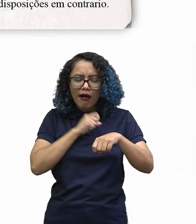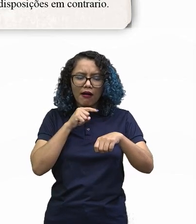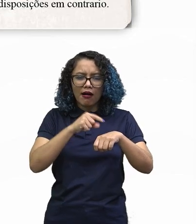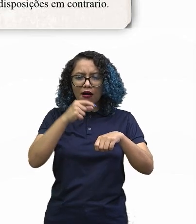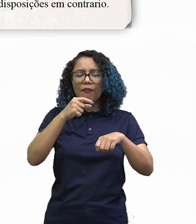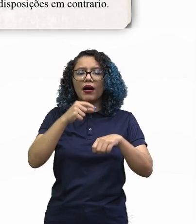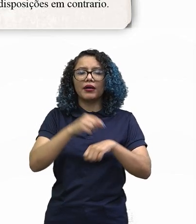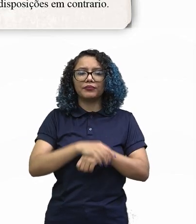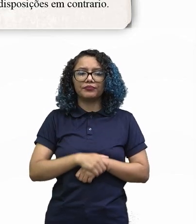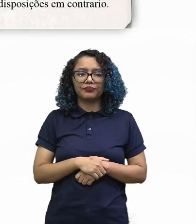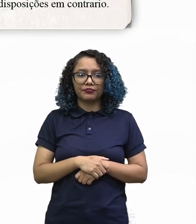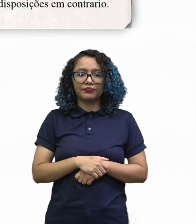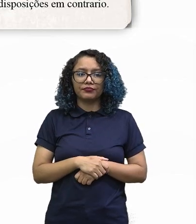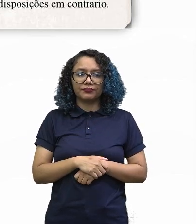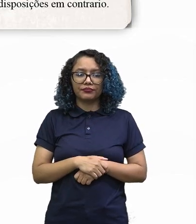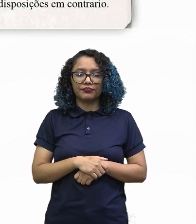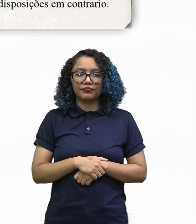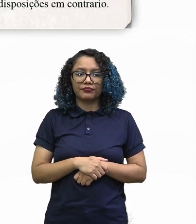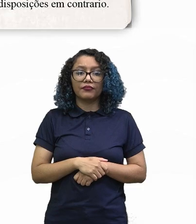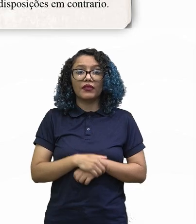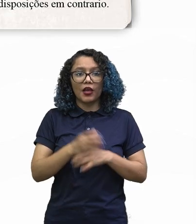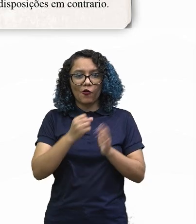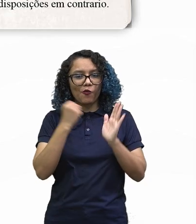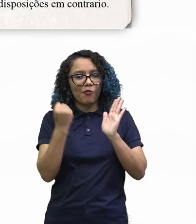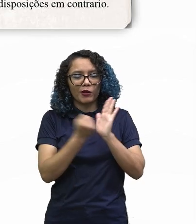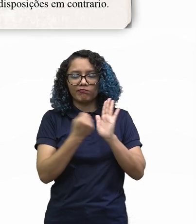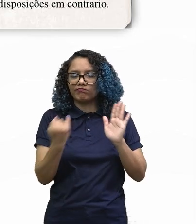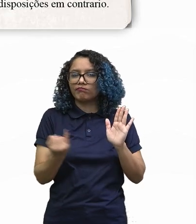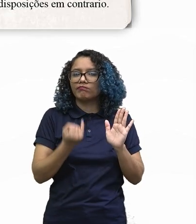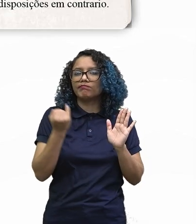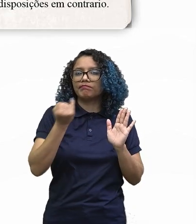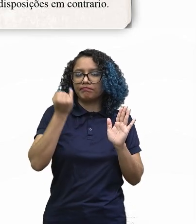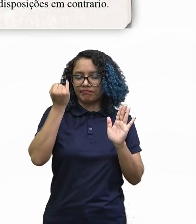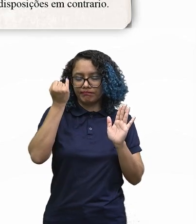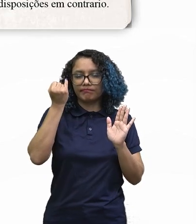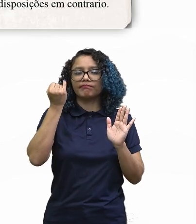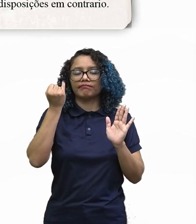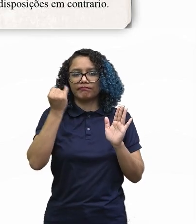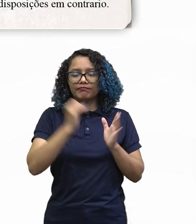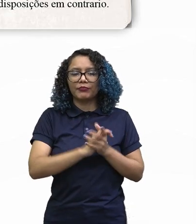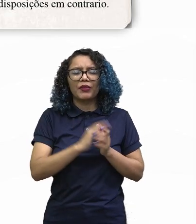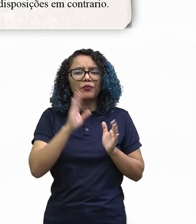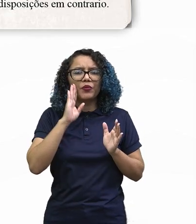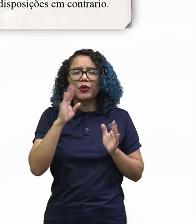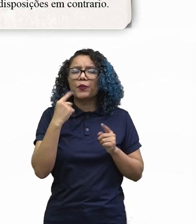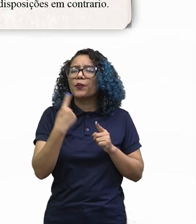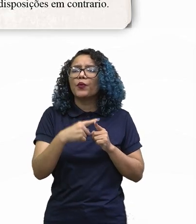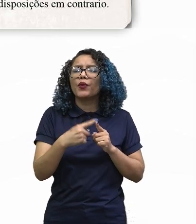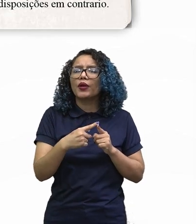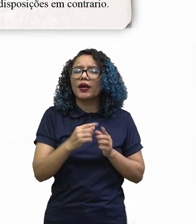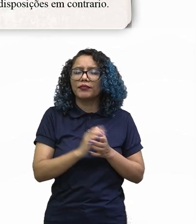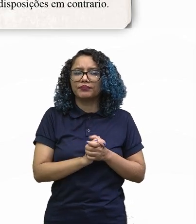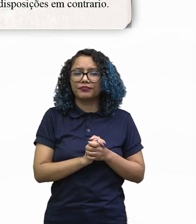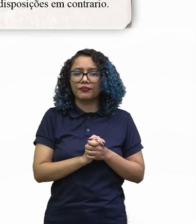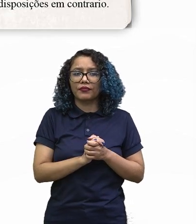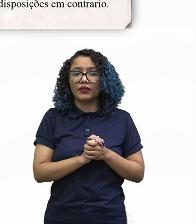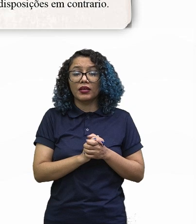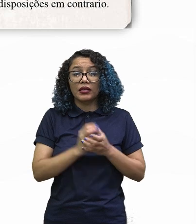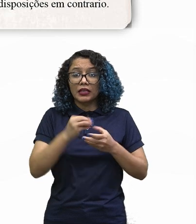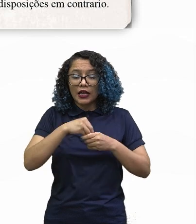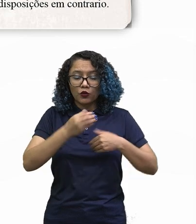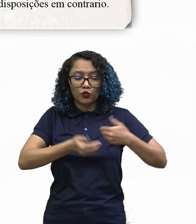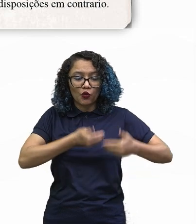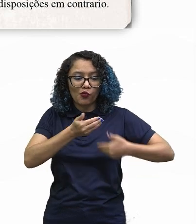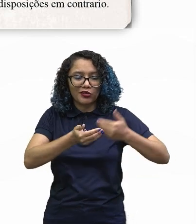arena internacional. Foi um marco extremamente importante, né, principalmente no processo de